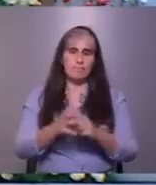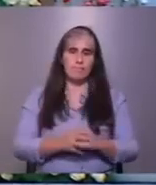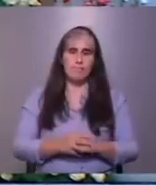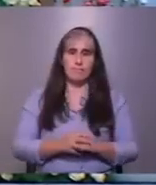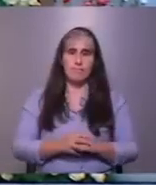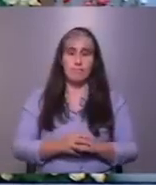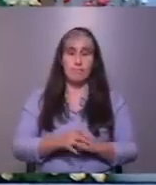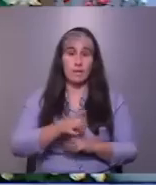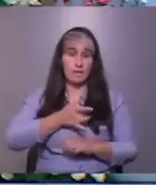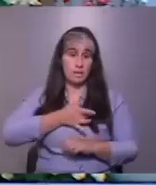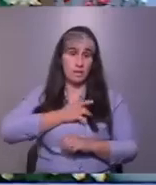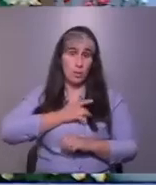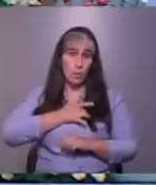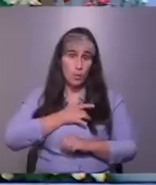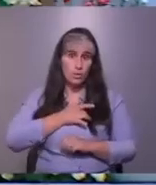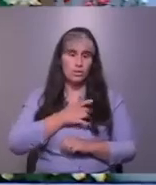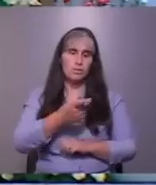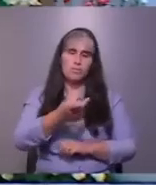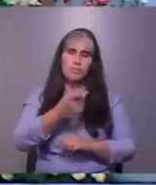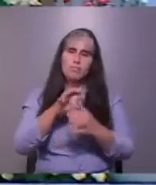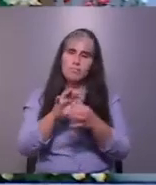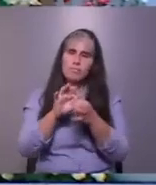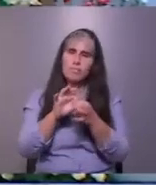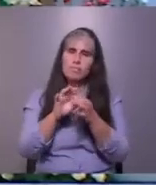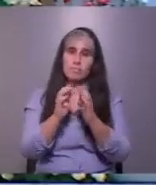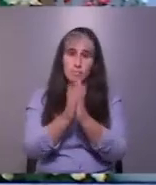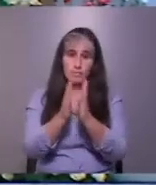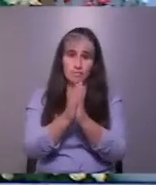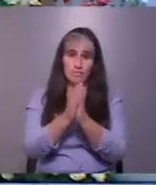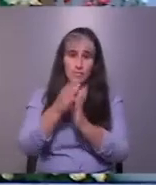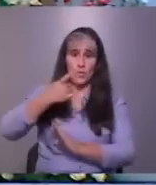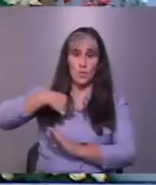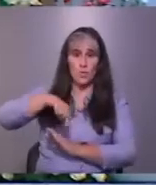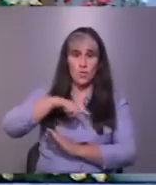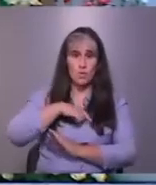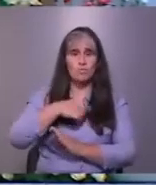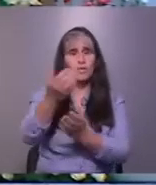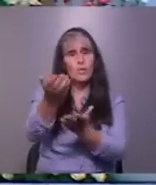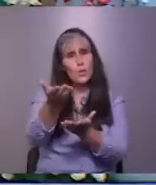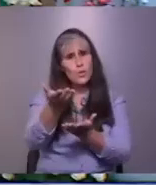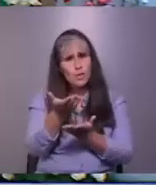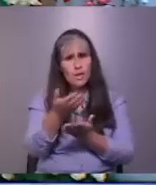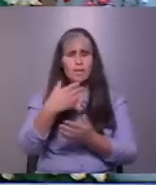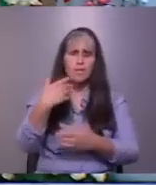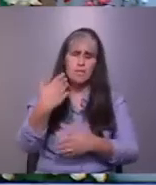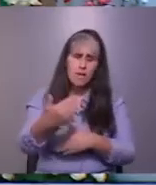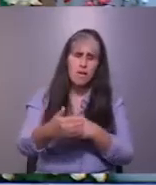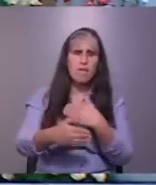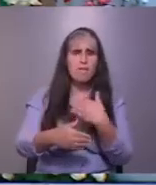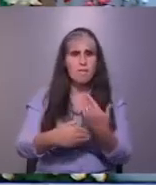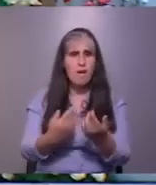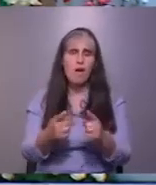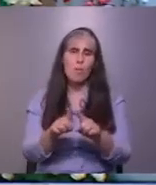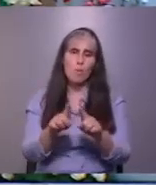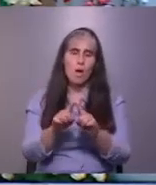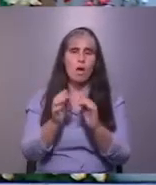E é este amor pela Eucaristia que nós somos também convidados a desenvolver e a cultivar, quer pela frequência